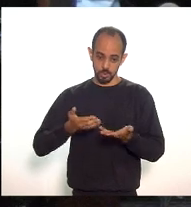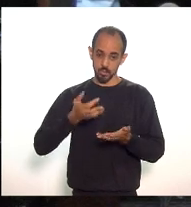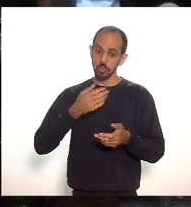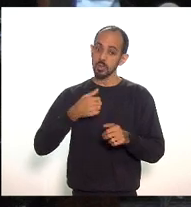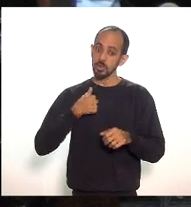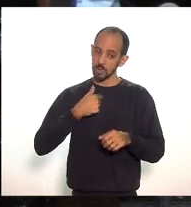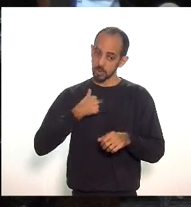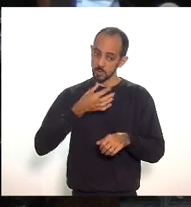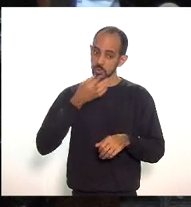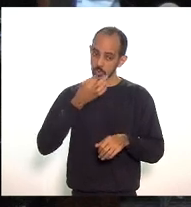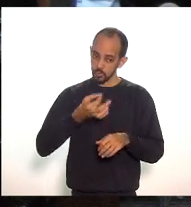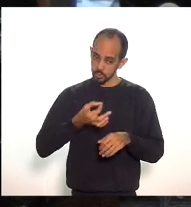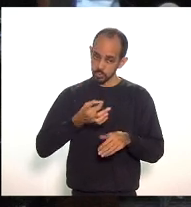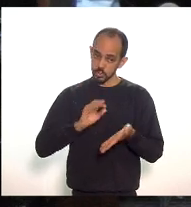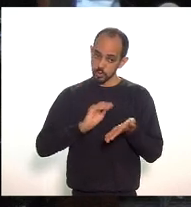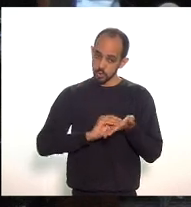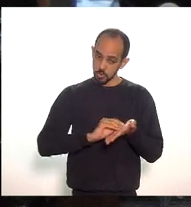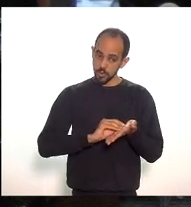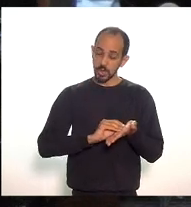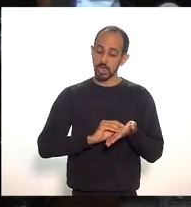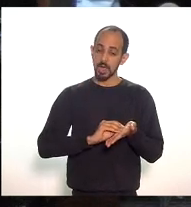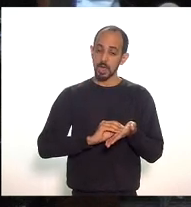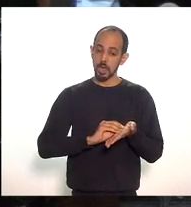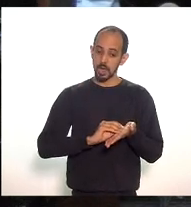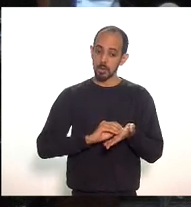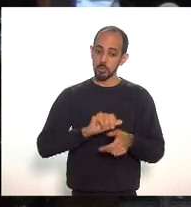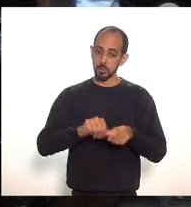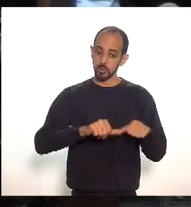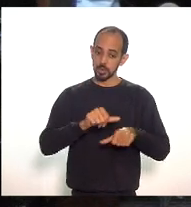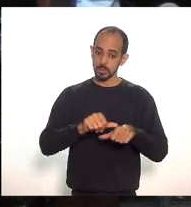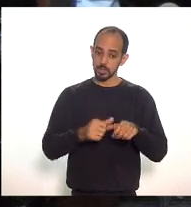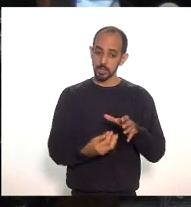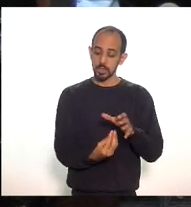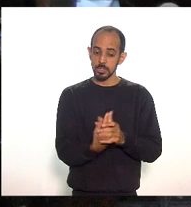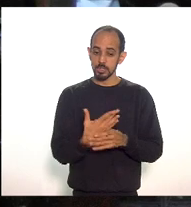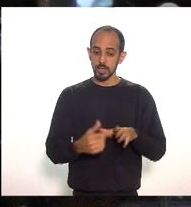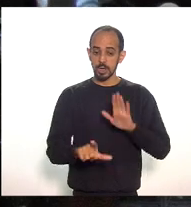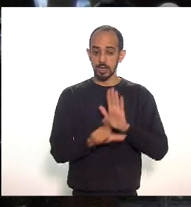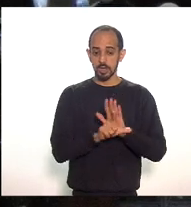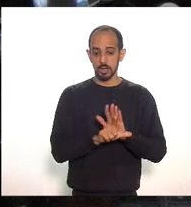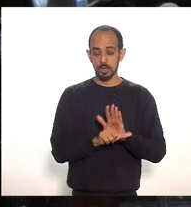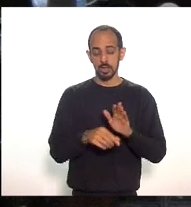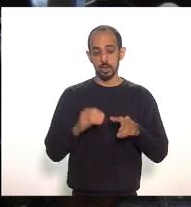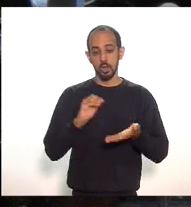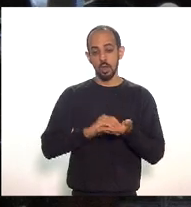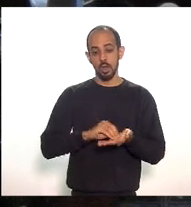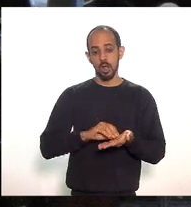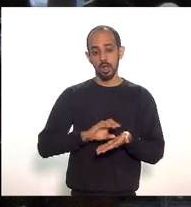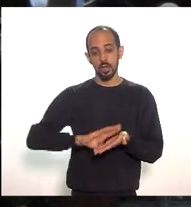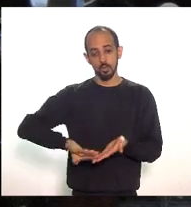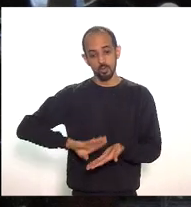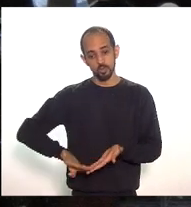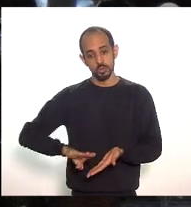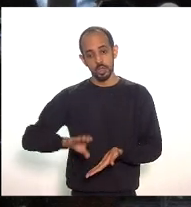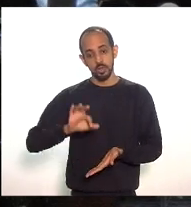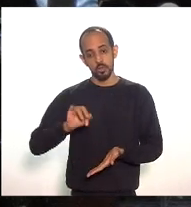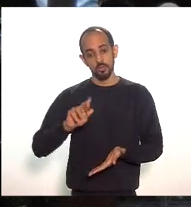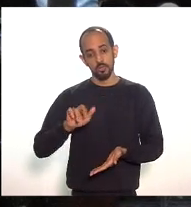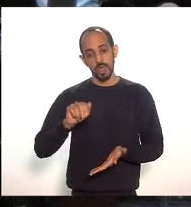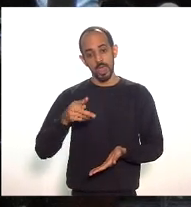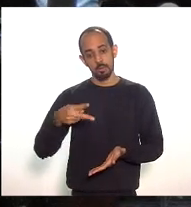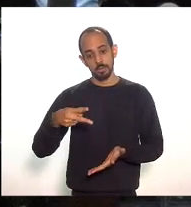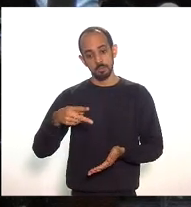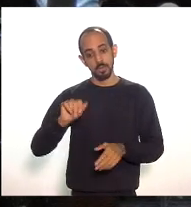que é melhor vossa excelência faz uma lei e dica fonte de custeio fecp E aí não